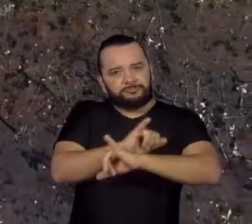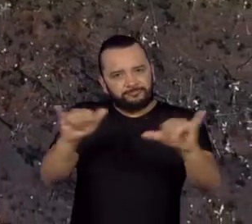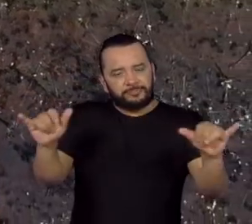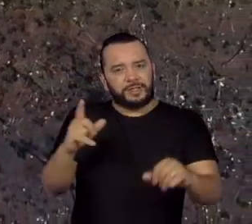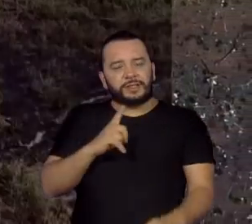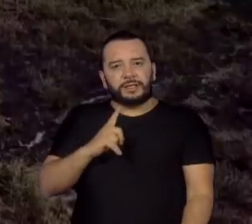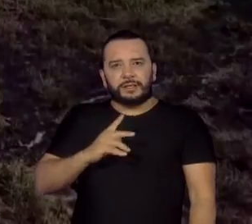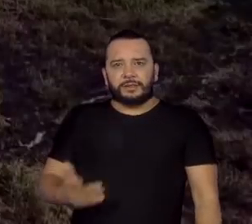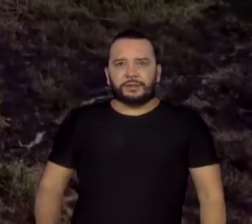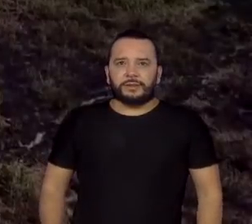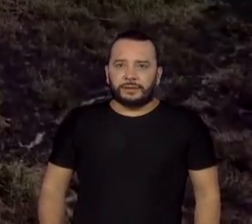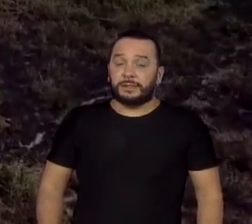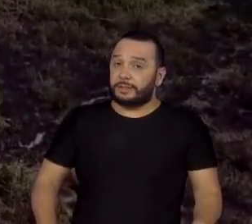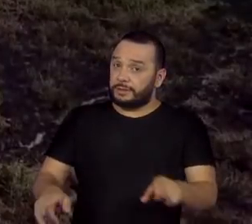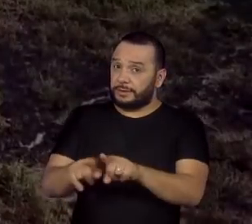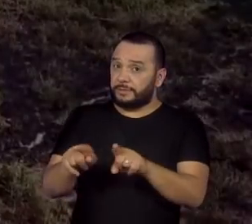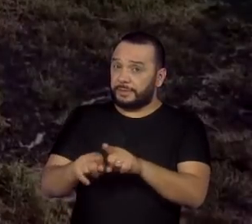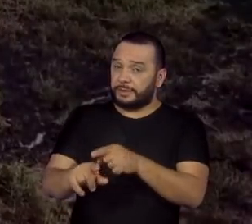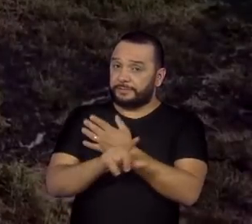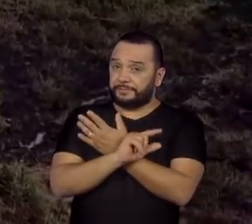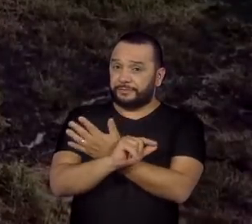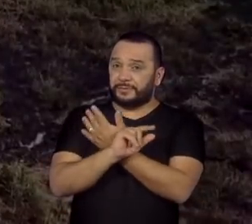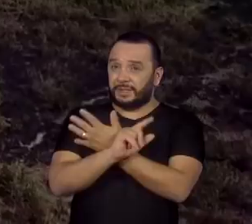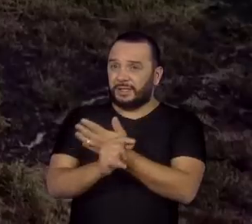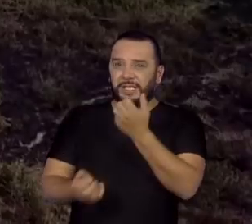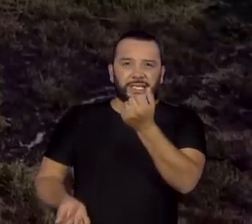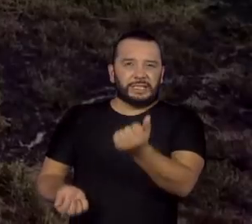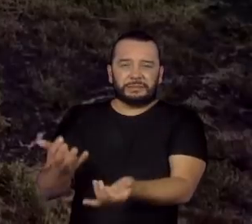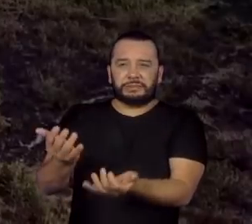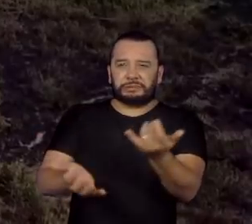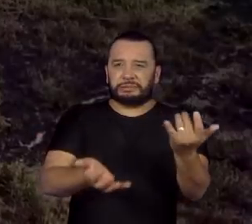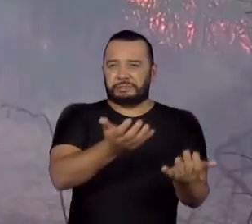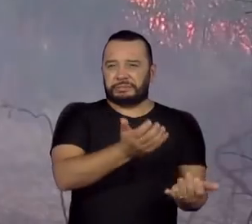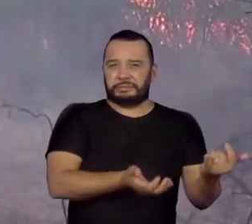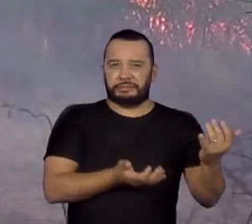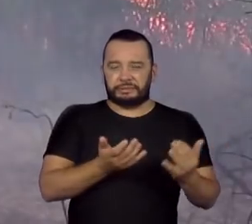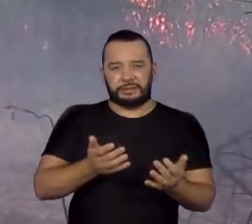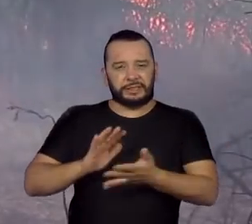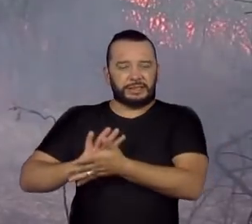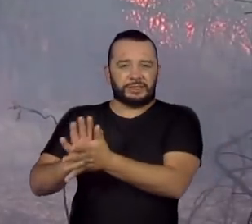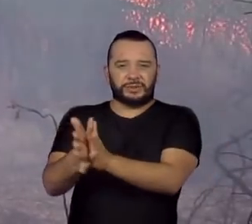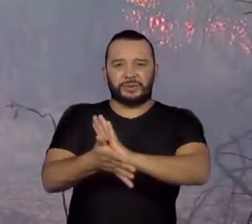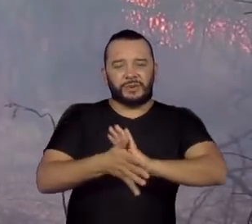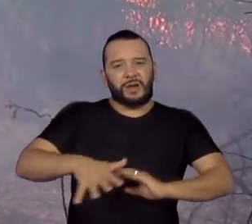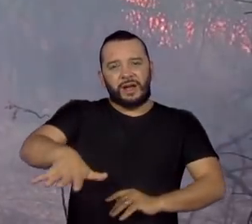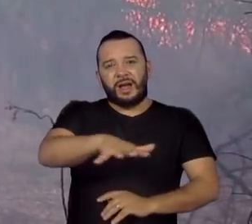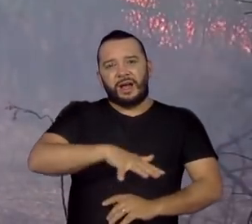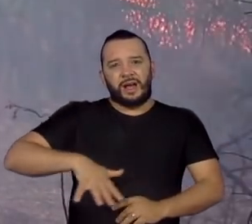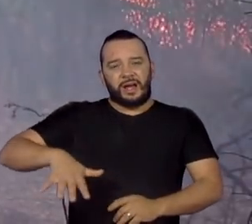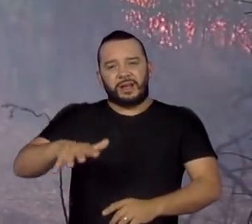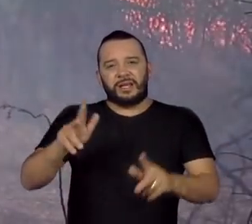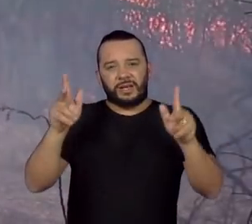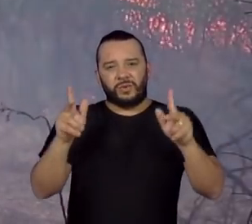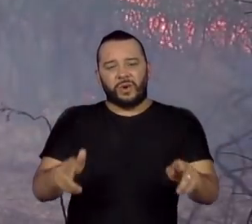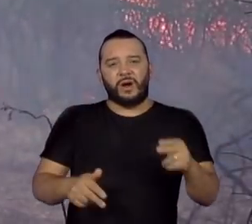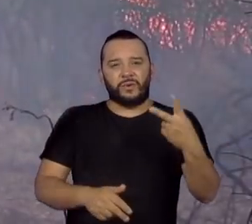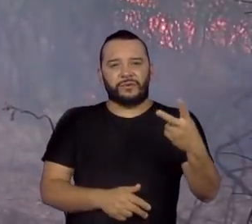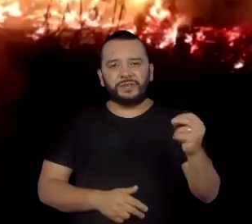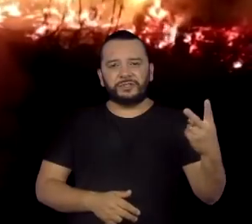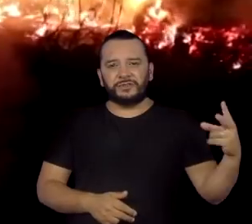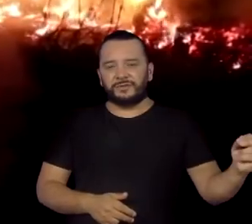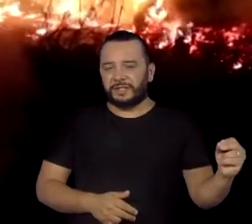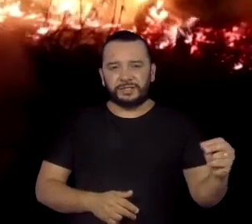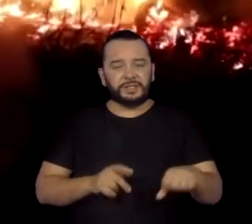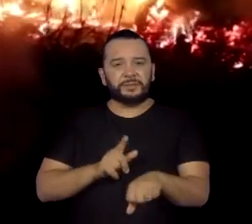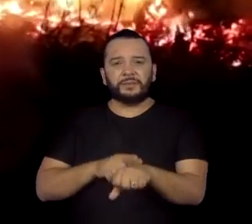Espaciais. No Pantanal, os incêndios consumiram quase a mesma área de 2020, a pior temporada de queimadas